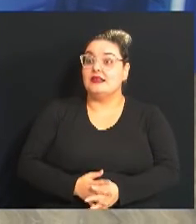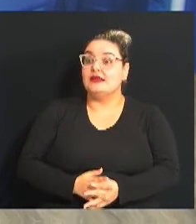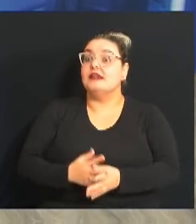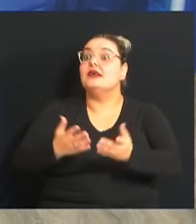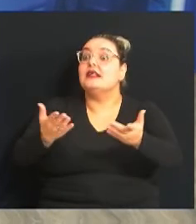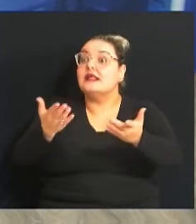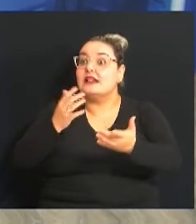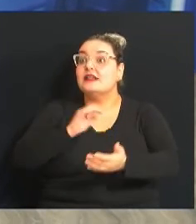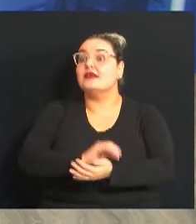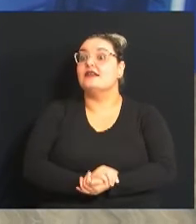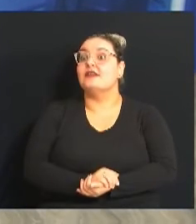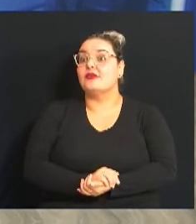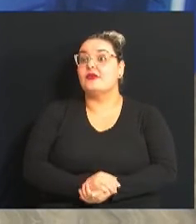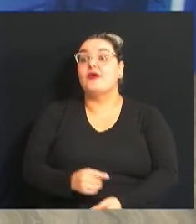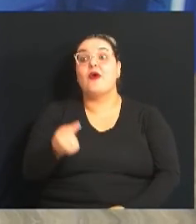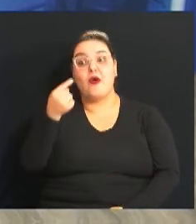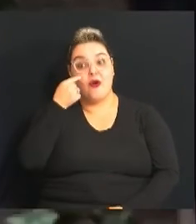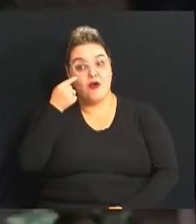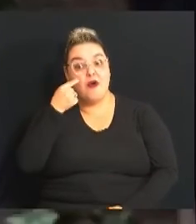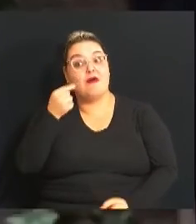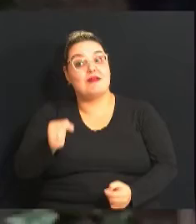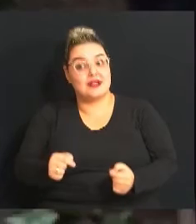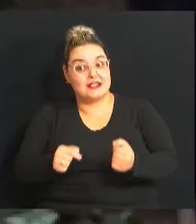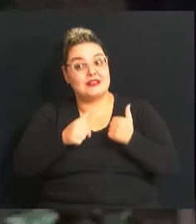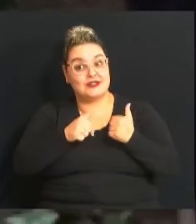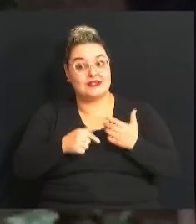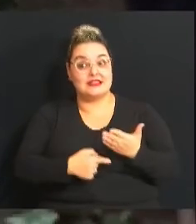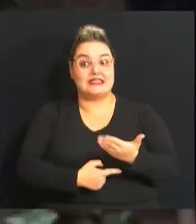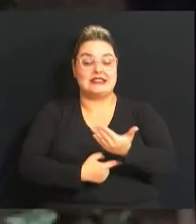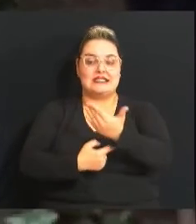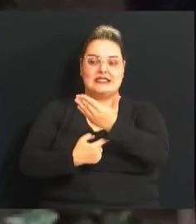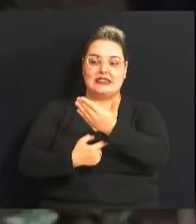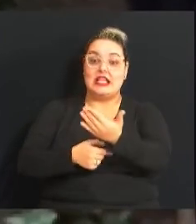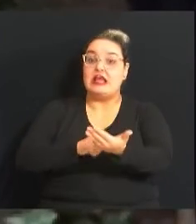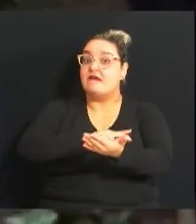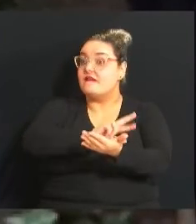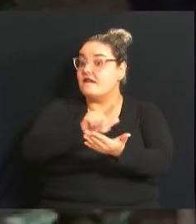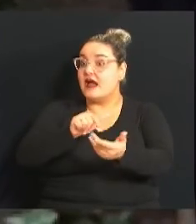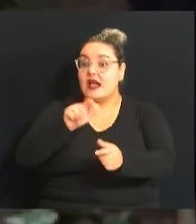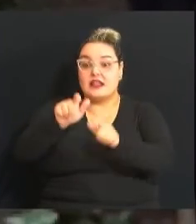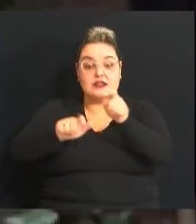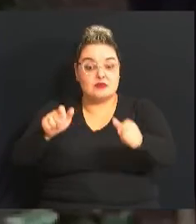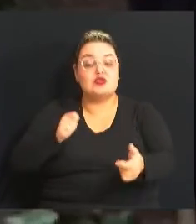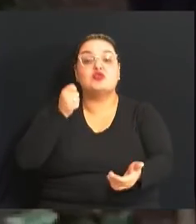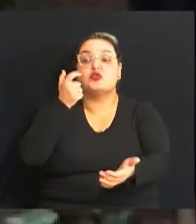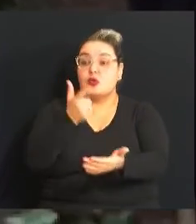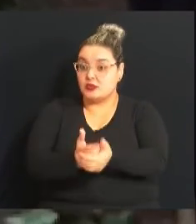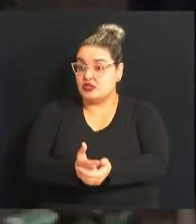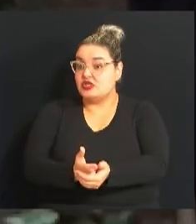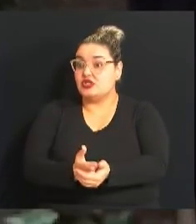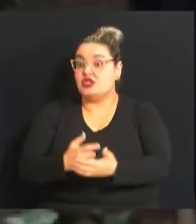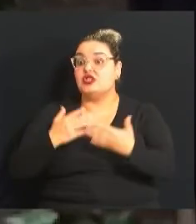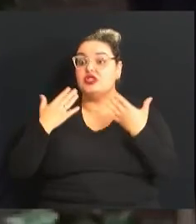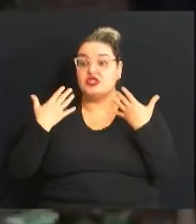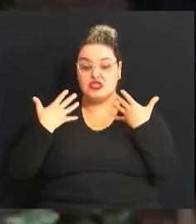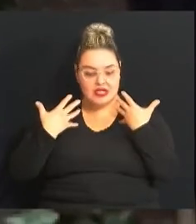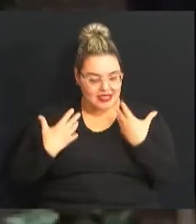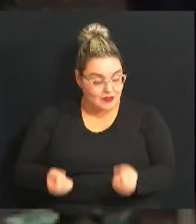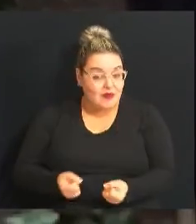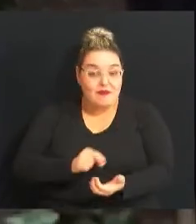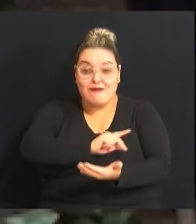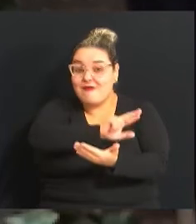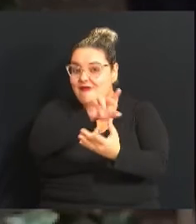Então, olha os benefícios da tecnologia. Muitas pessoas já compraram e a gente já recebeu muitos